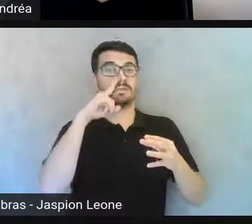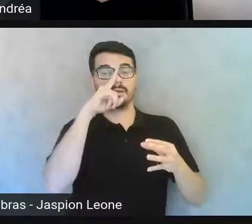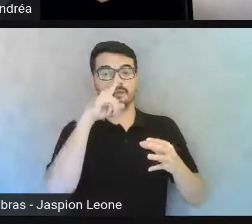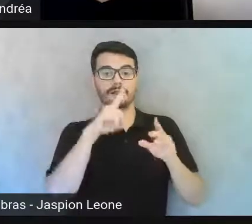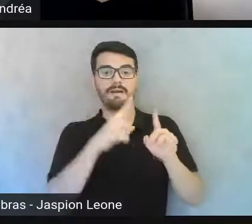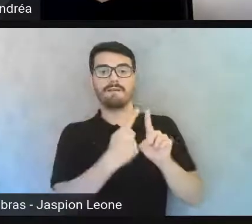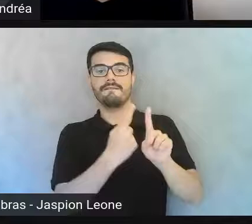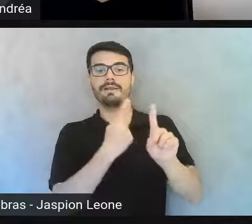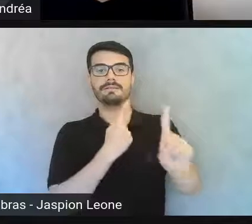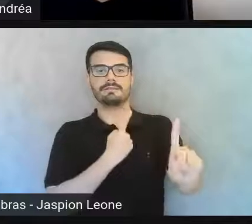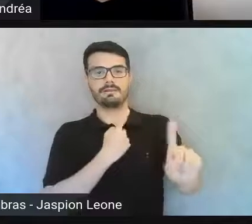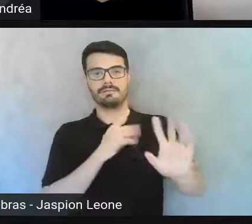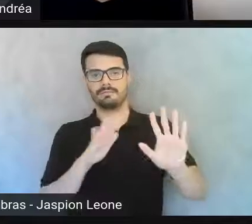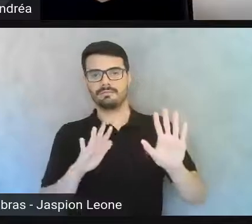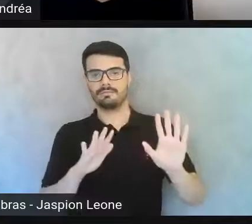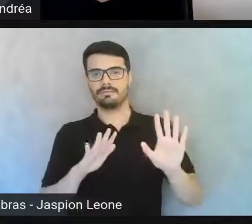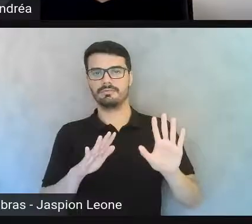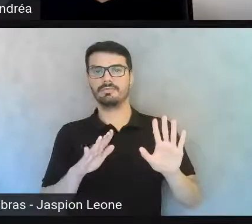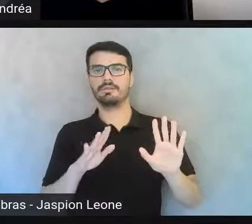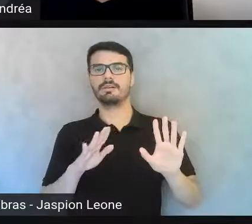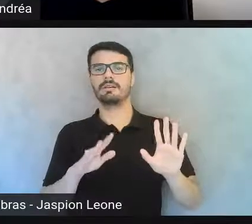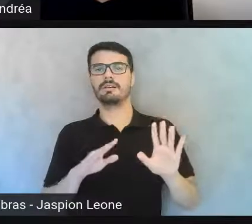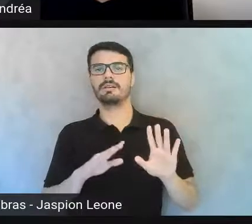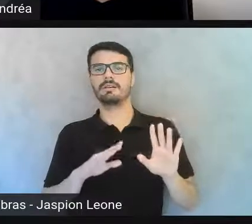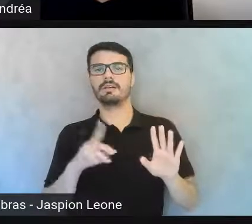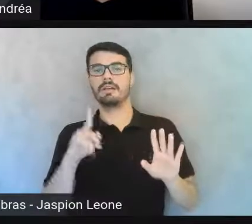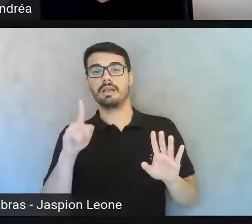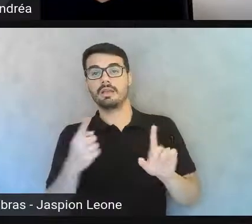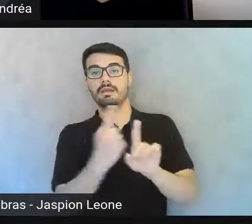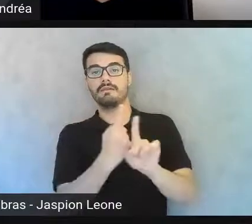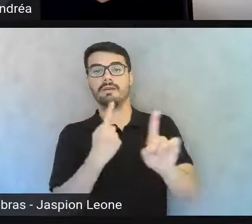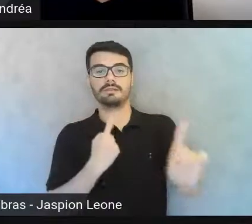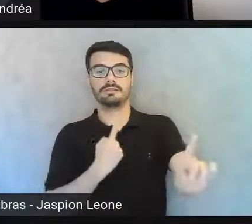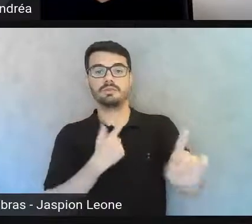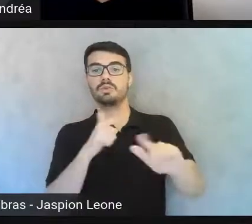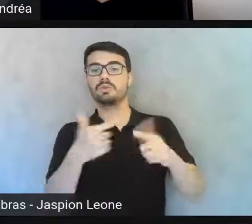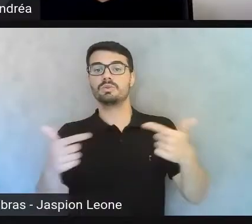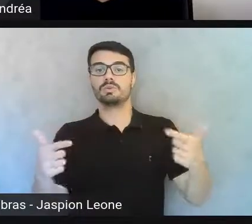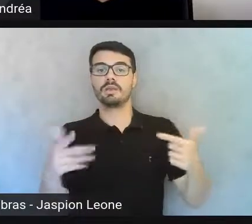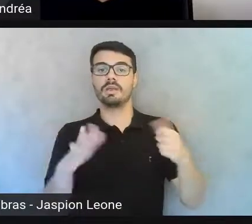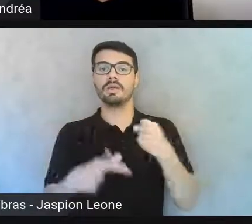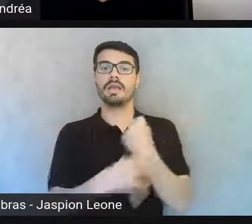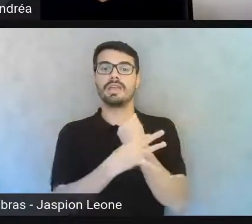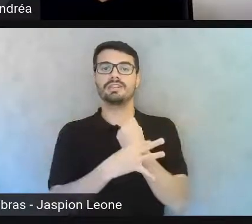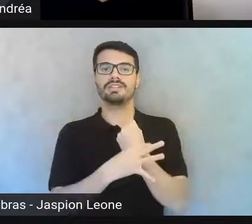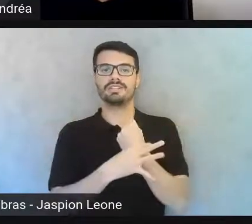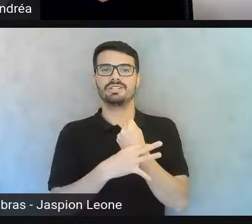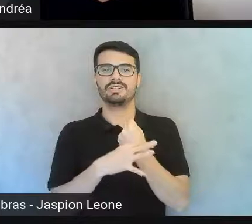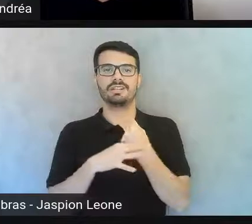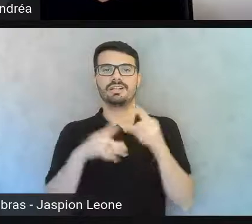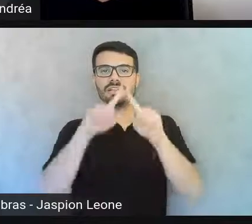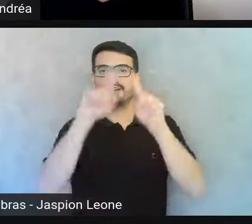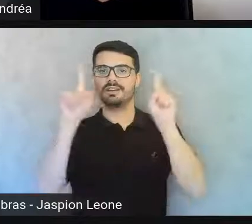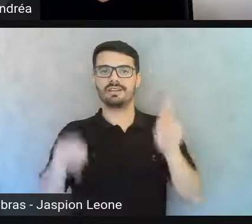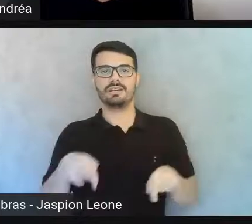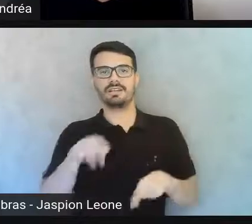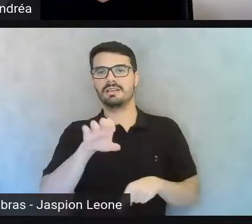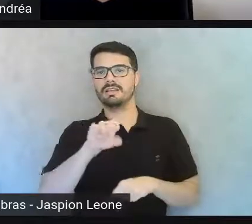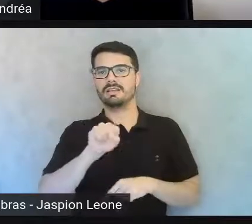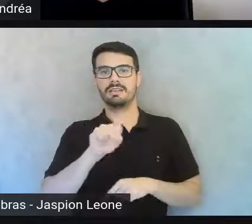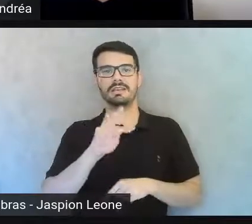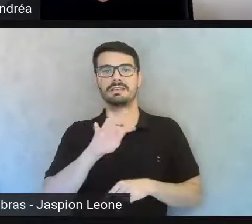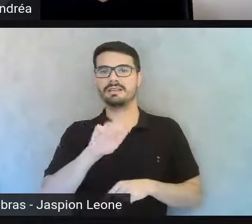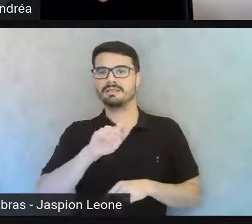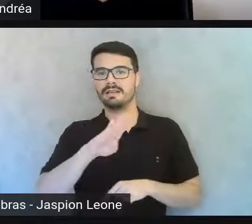Ele é afastado, ele é um cara que está afastado que não tem garantia de estabilidade. Ele pode ser mandado embora? Pode. Então,